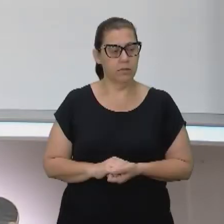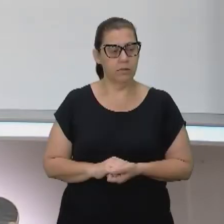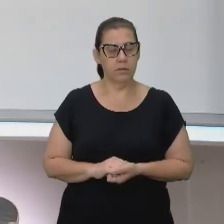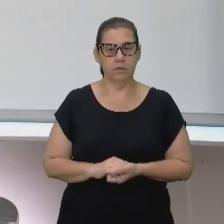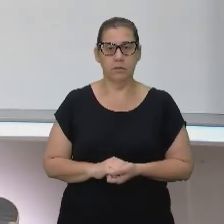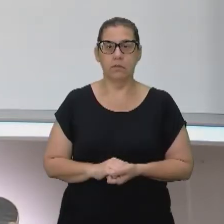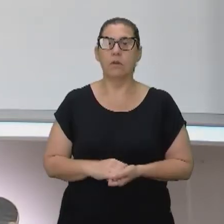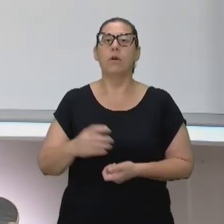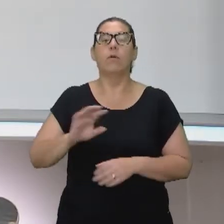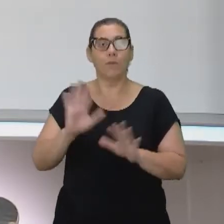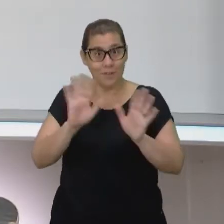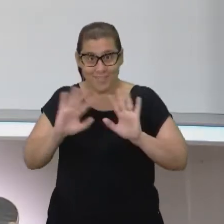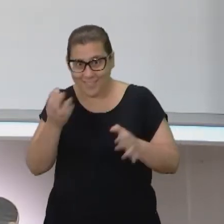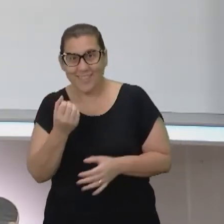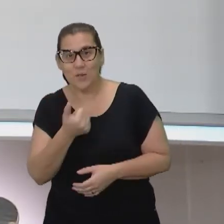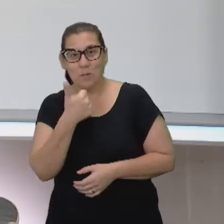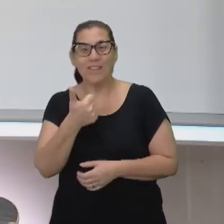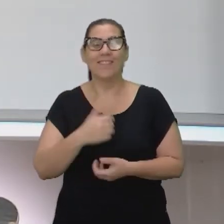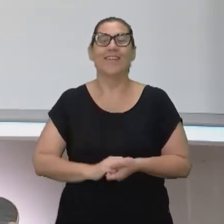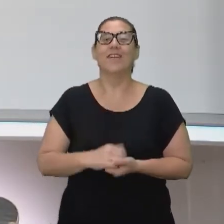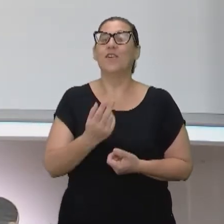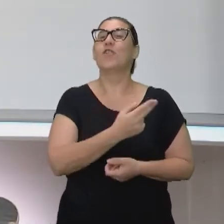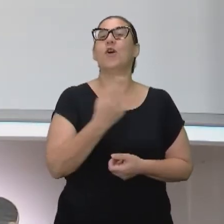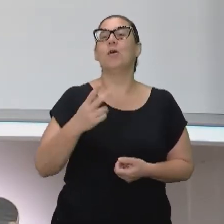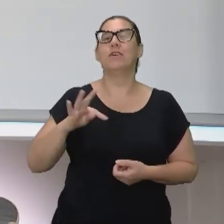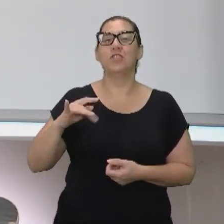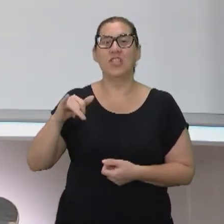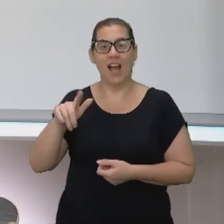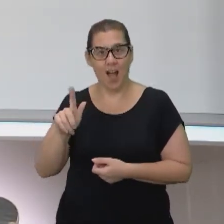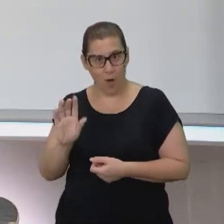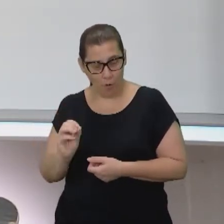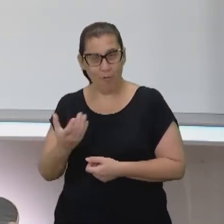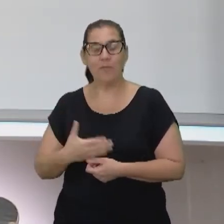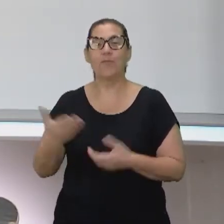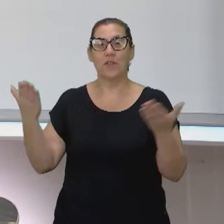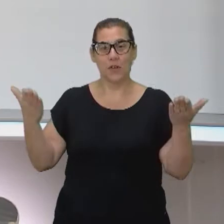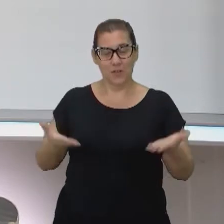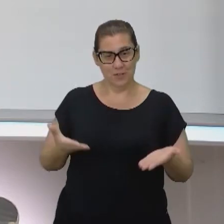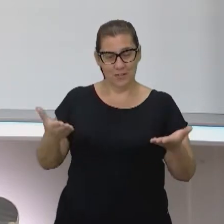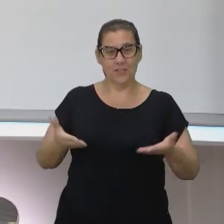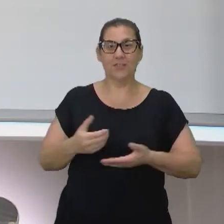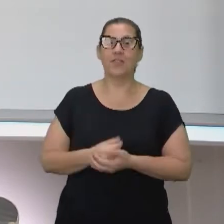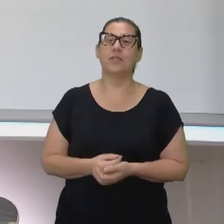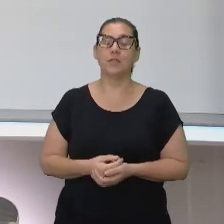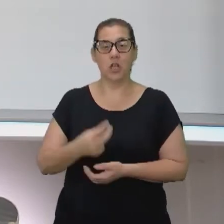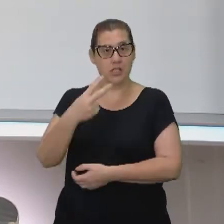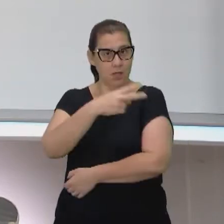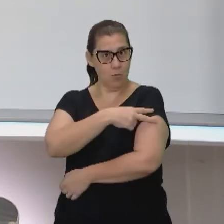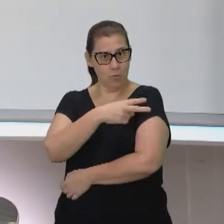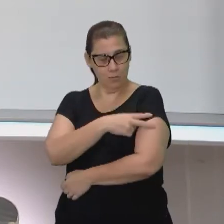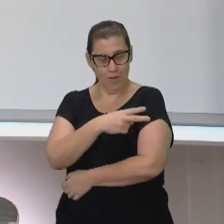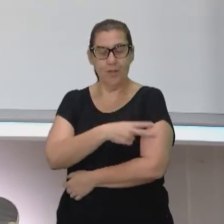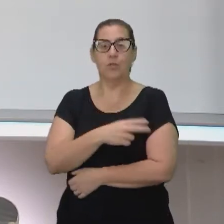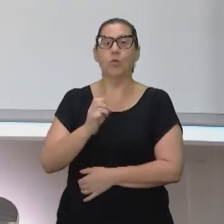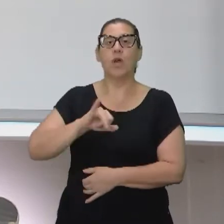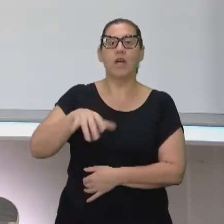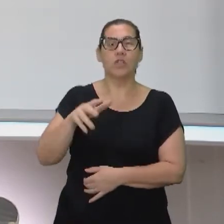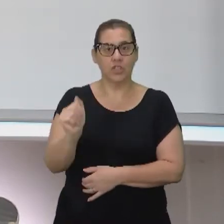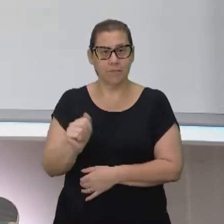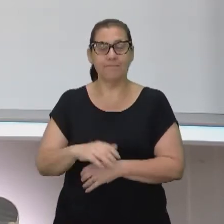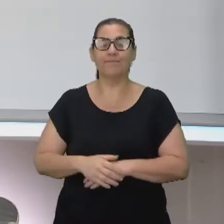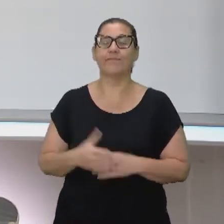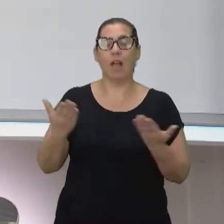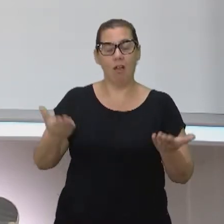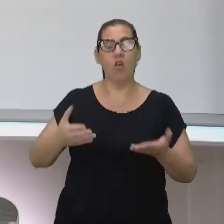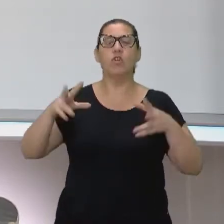Olá, amigos e amigas do EJA, tudo bem? Meu nome é Thiago Lazarim, nós estamos aqui numa aula do segundo termo e hoje o